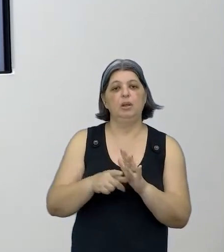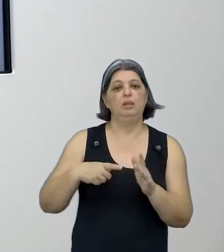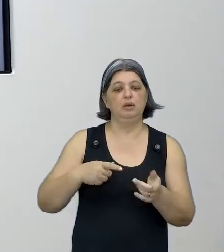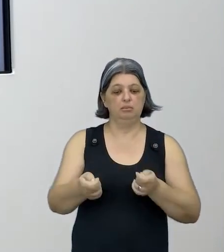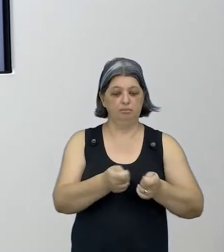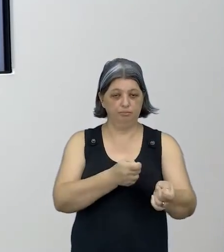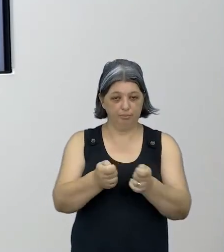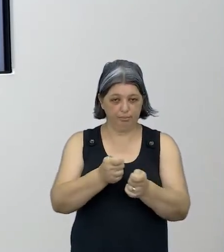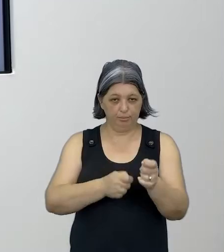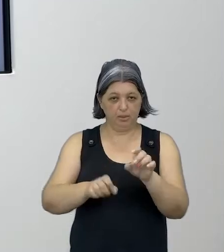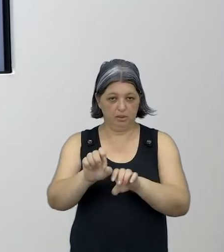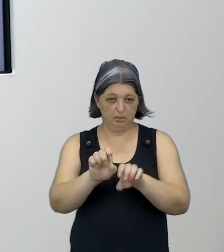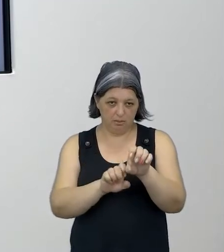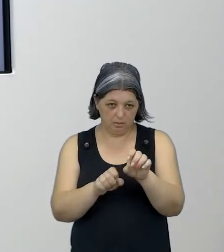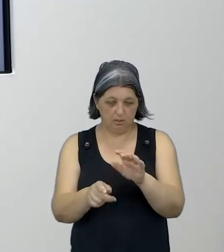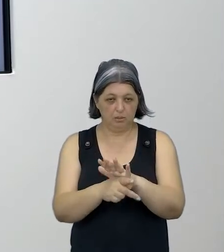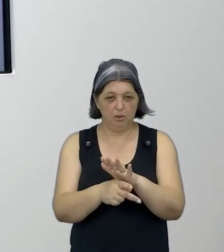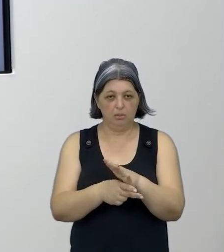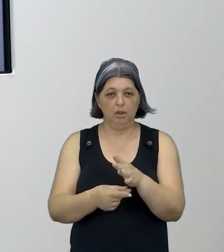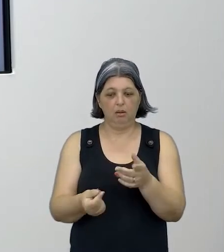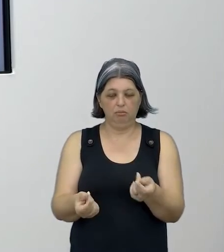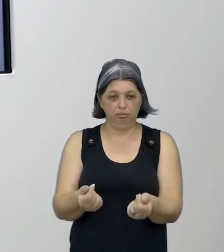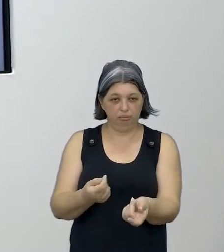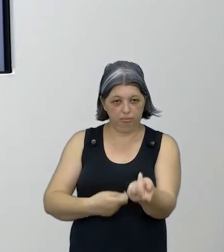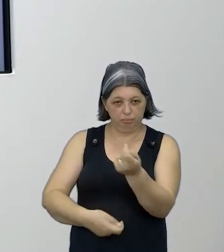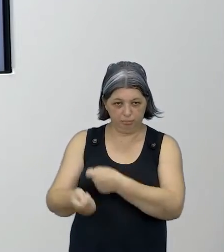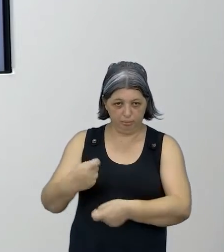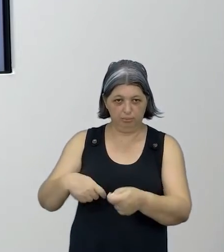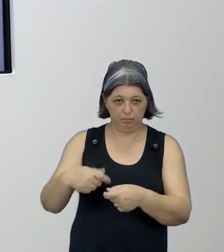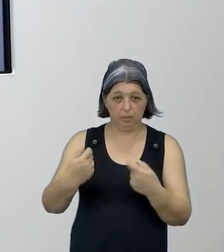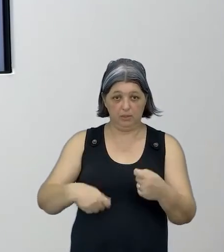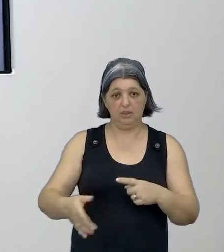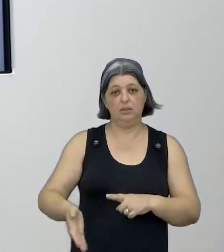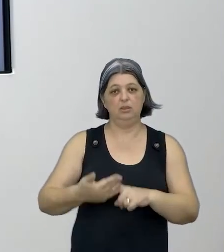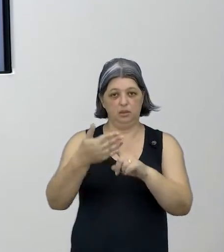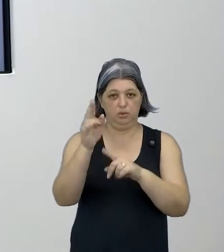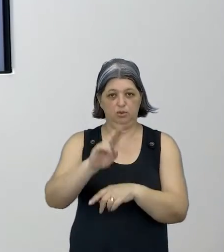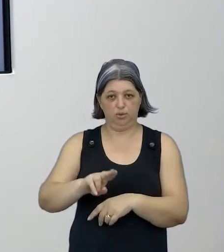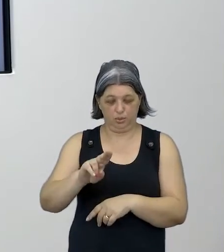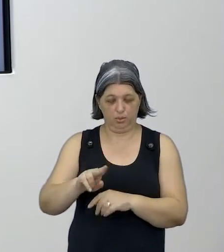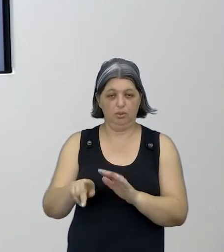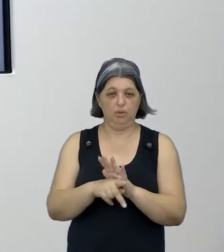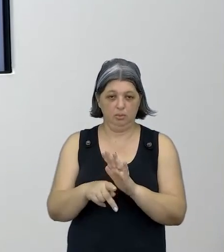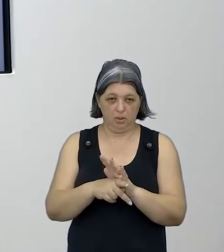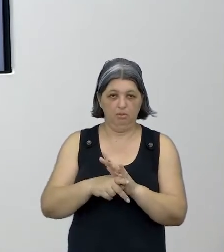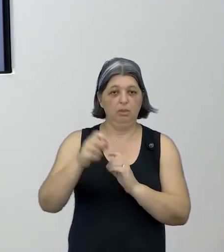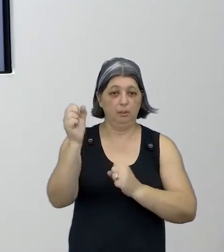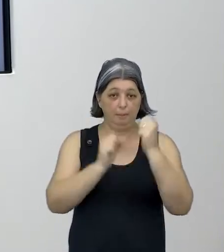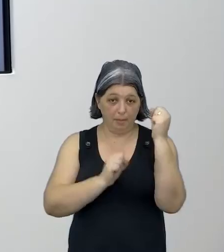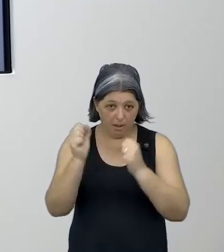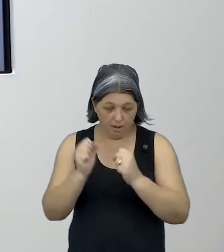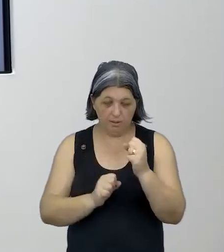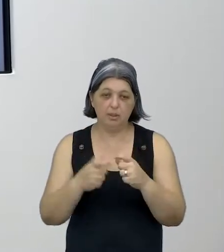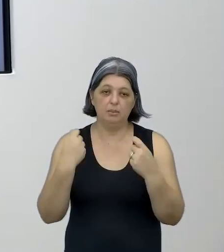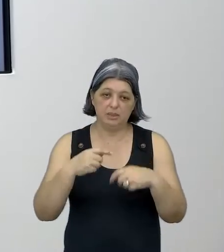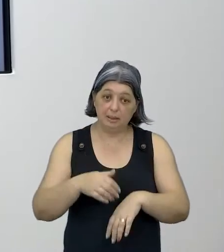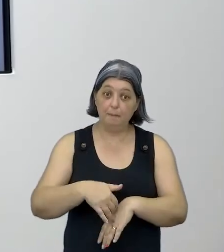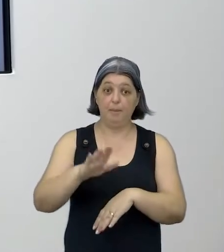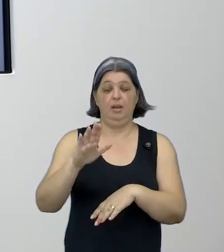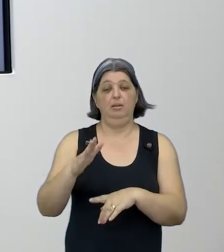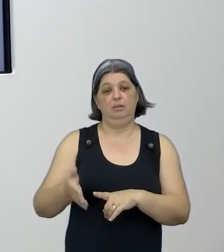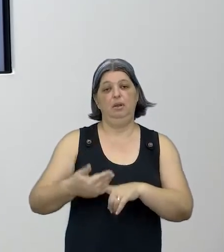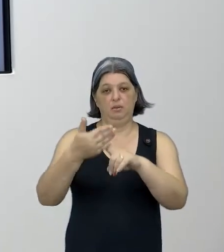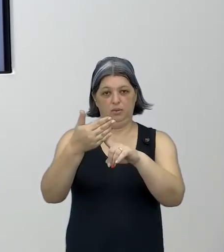sobre a estrutura de bens de consumo duráveis, que exige tecnologia, de bens de capital, que são máquinas, que exigem mais tecnologia